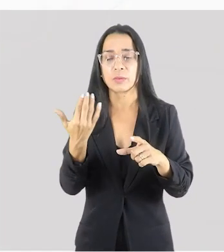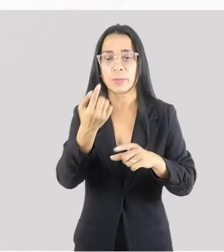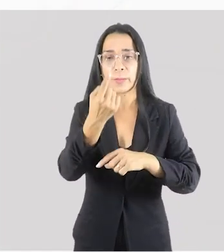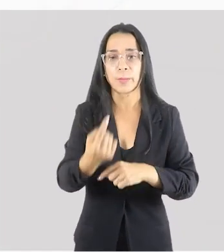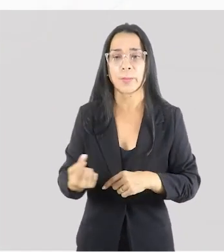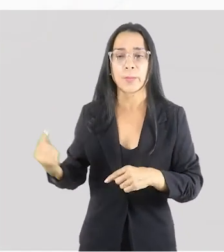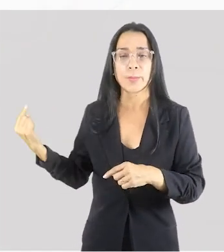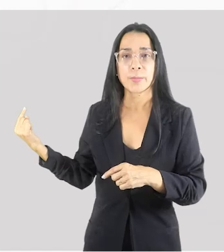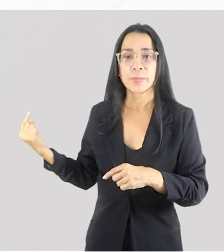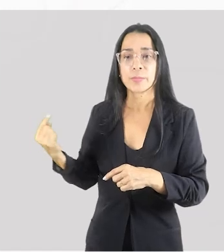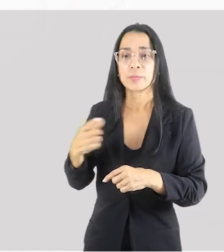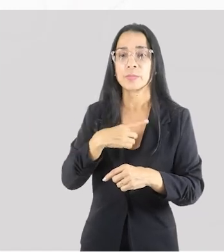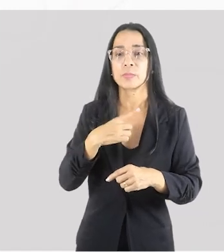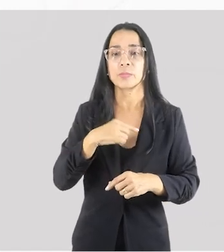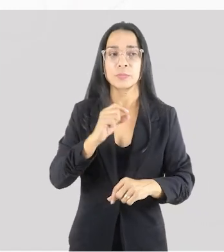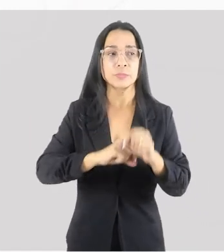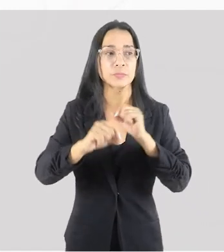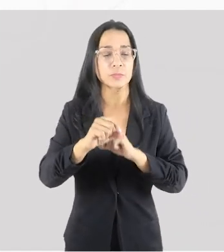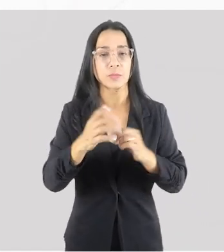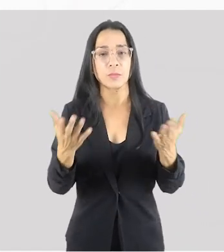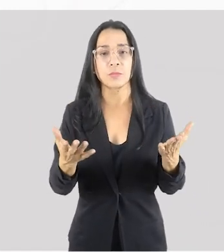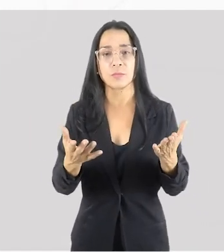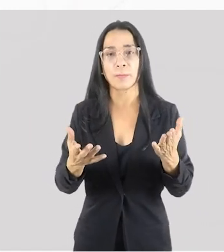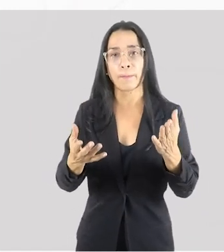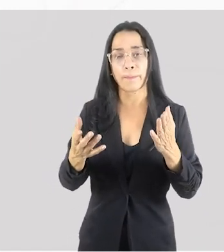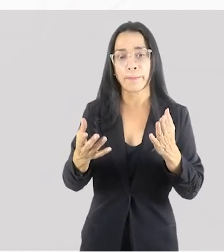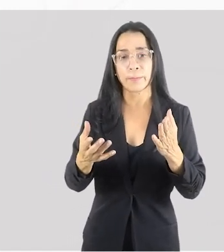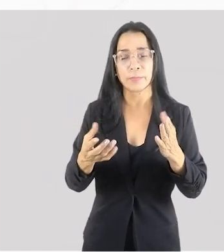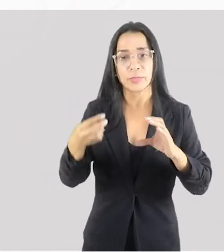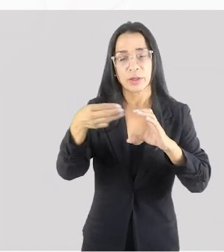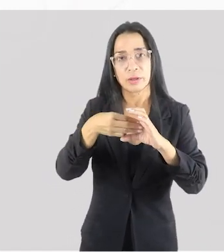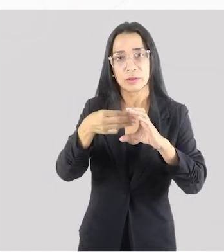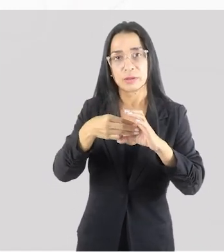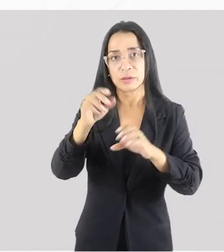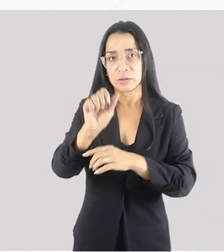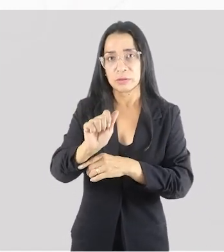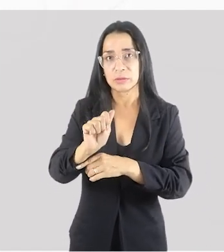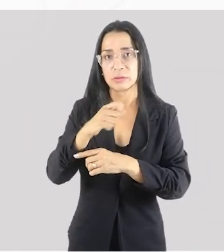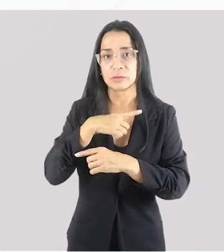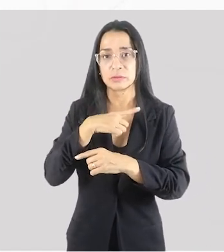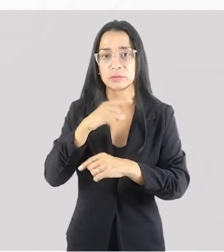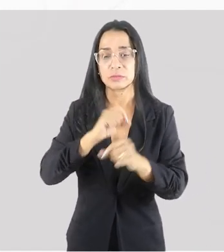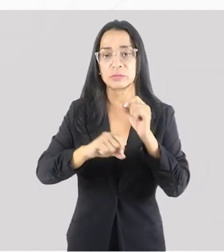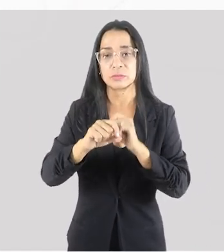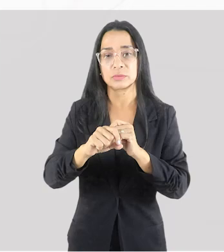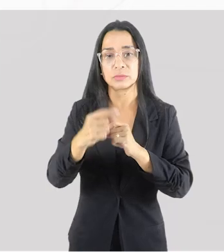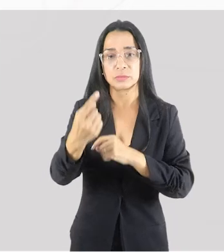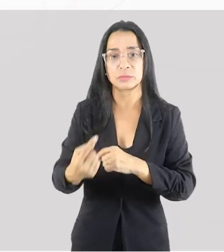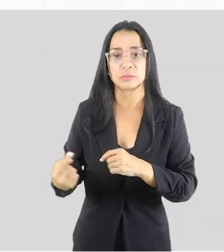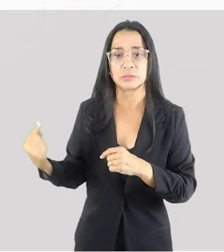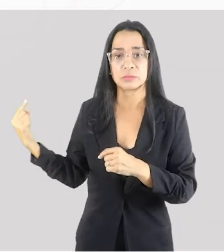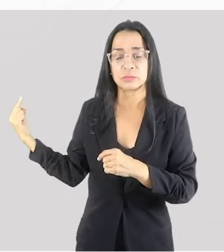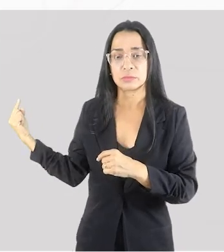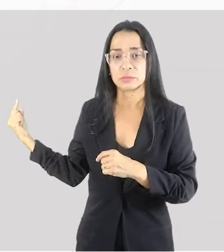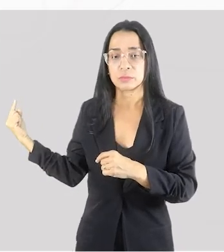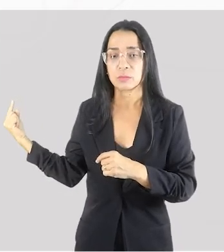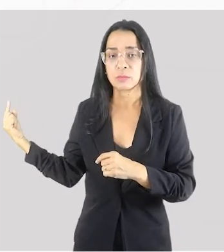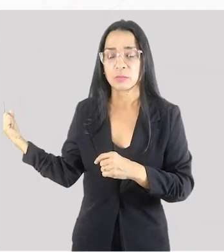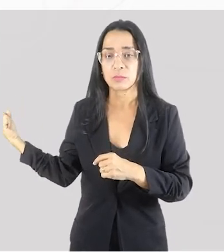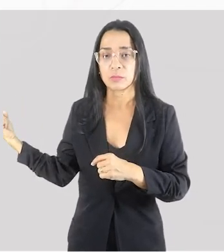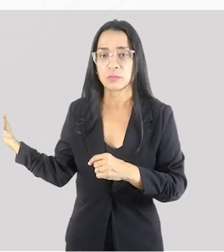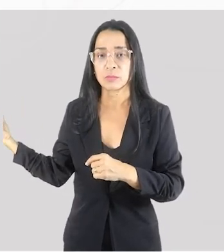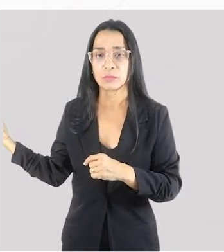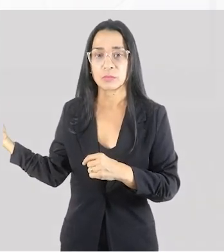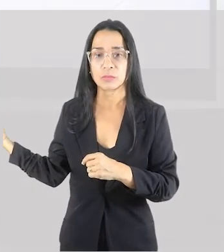lá. Aqui ele coloca para vocês que a célula em A, que é aquela que está lá em cima, né, pra gente, deixa eu voltar aqui, ó, lá